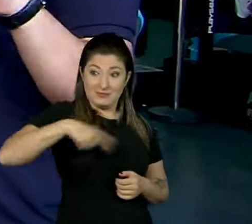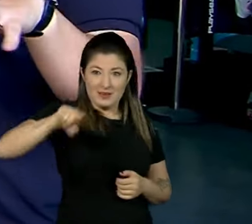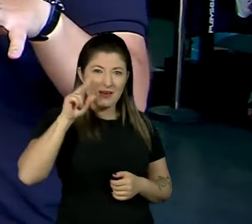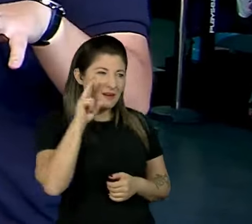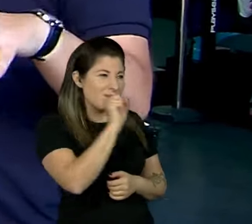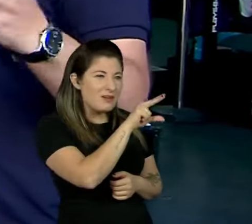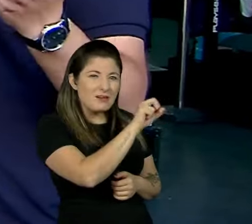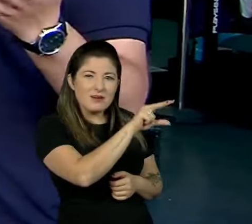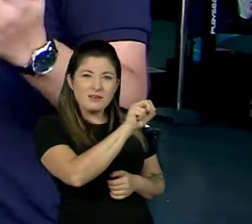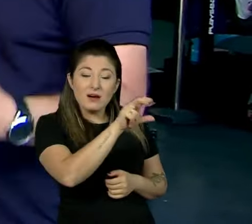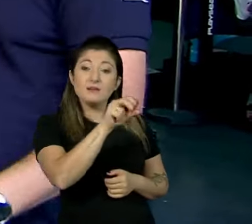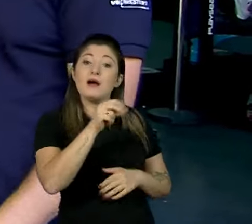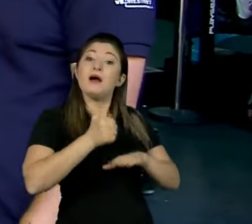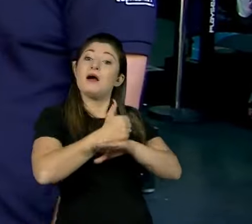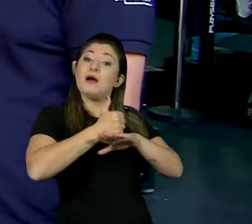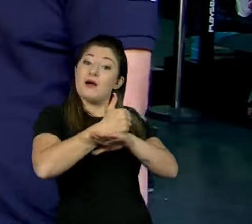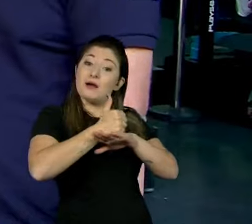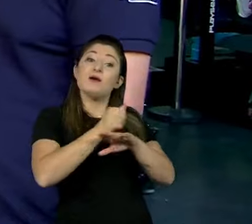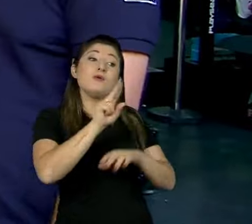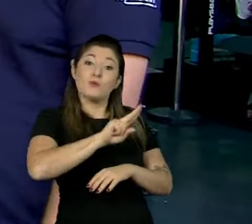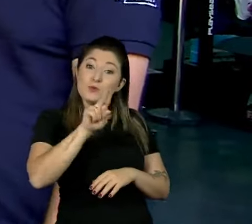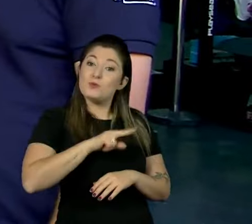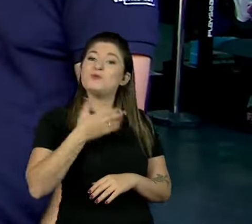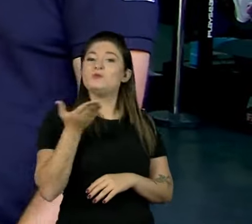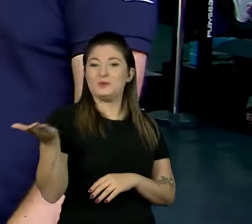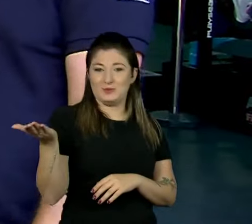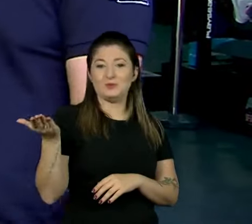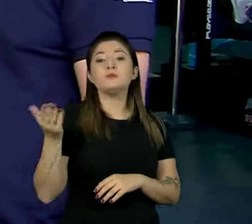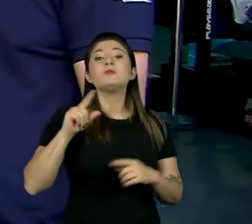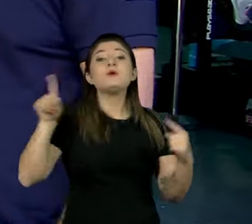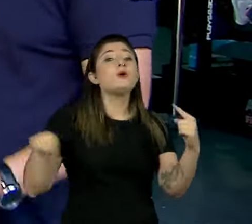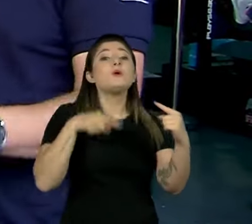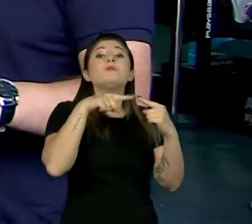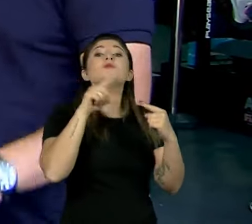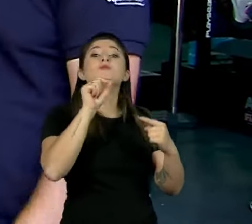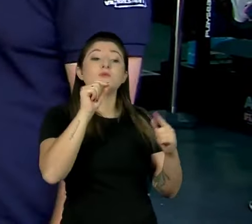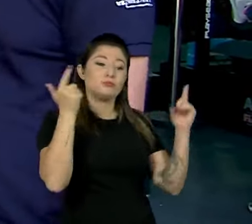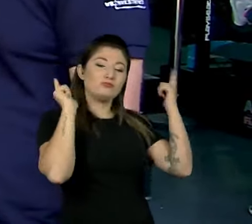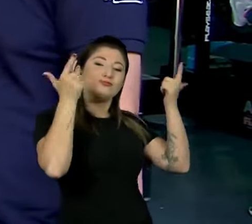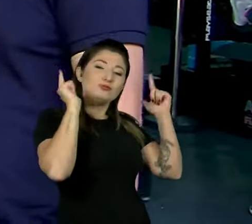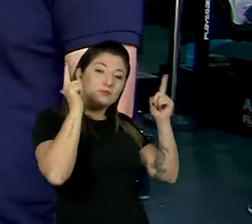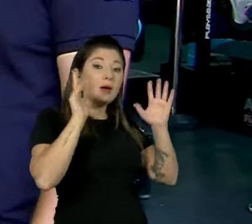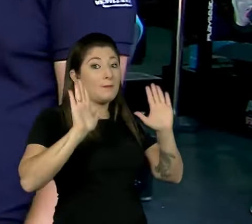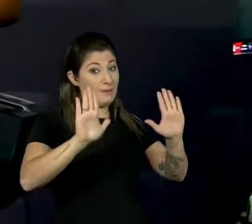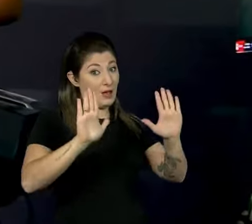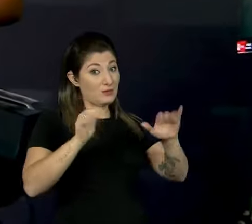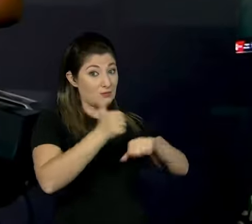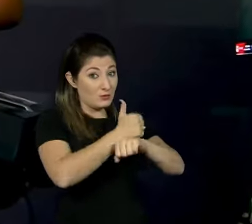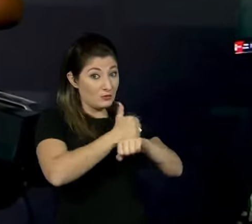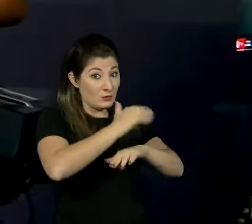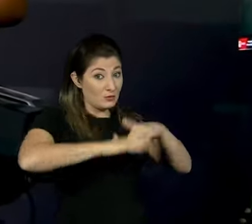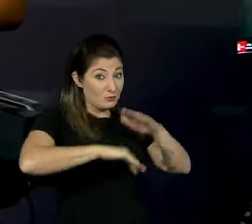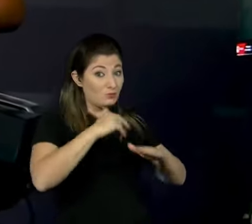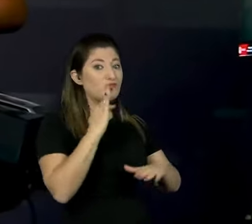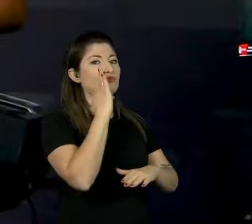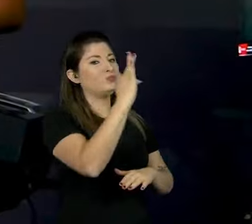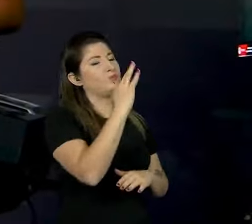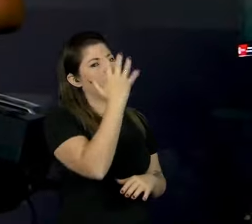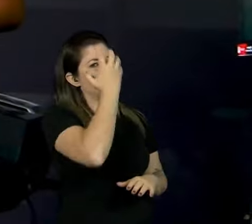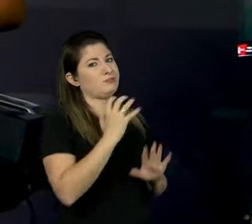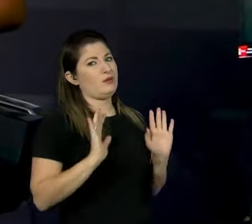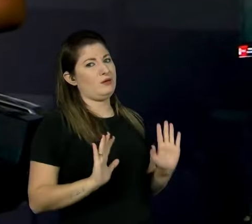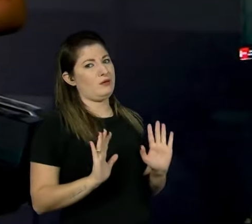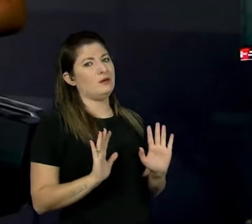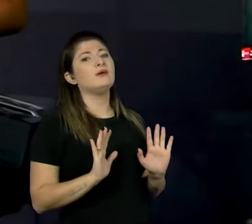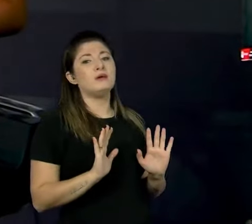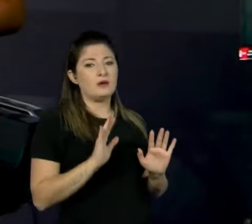são usados pelos pilotos para treino. A finalidade aqui, para a gente, é a diversão, mas tem gente que leva isso muito a sério. Valeu muito a pena, o simulador é